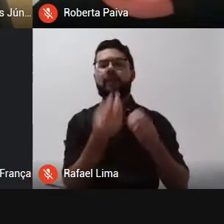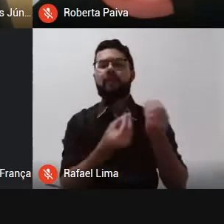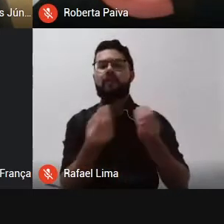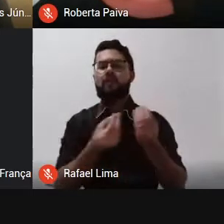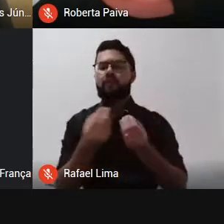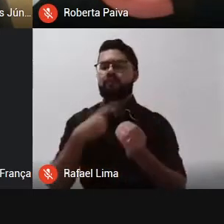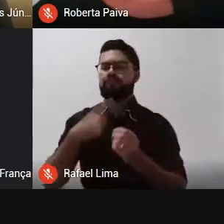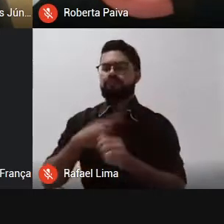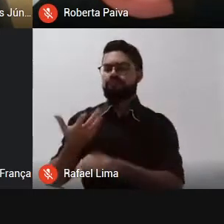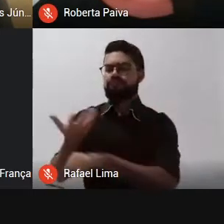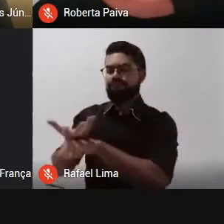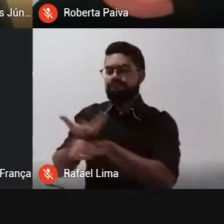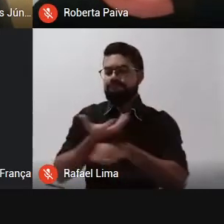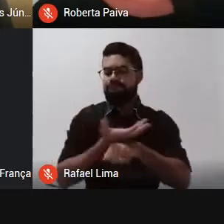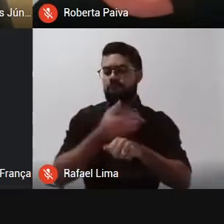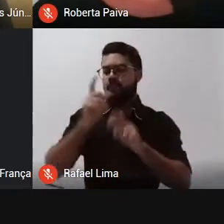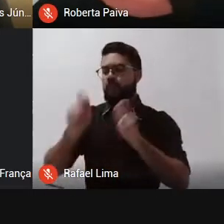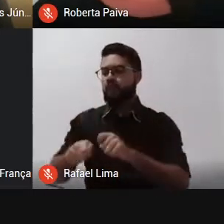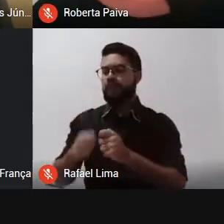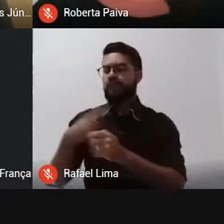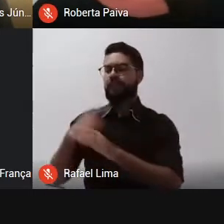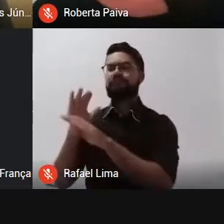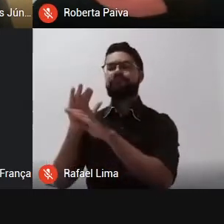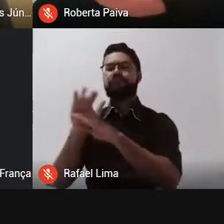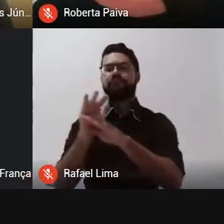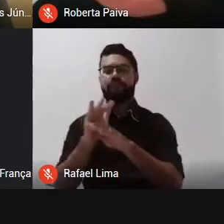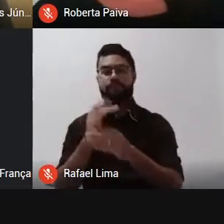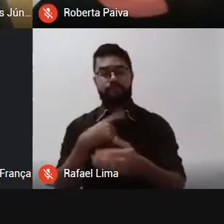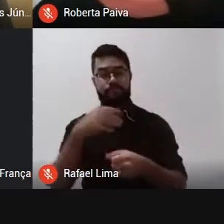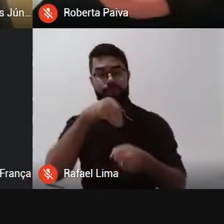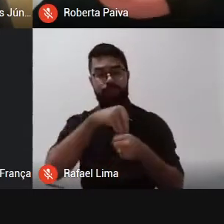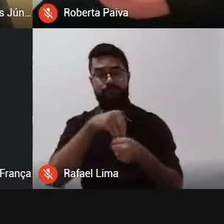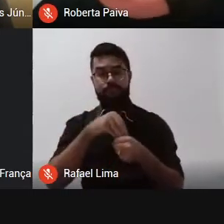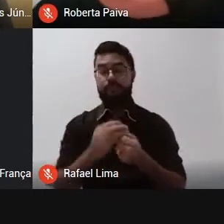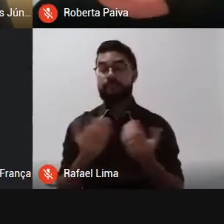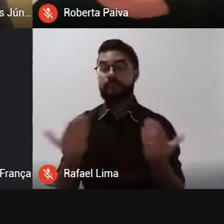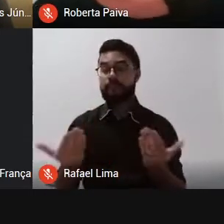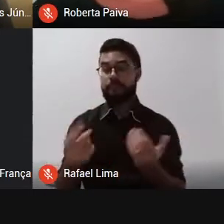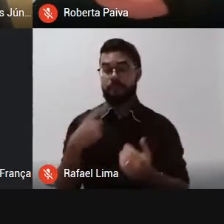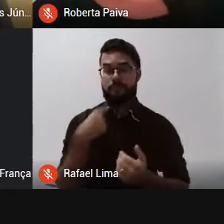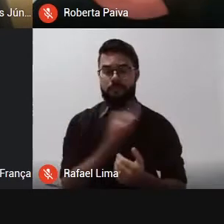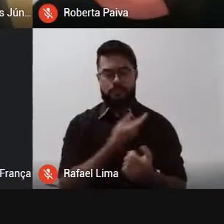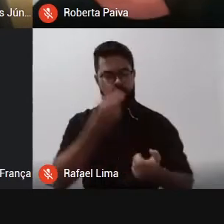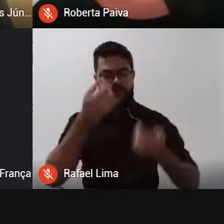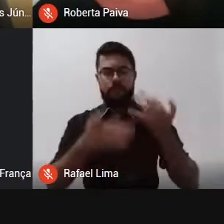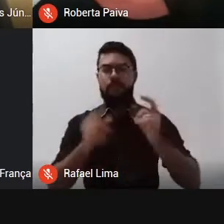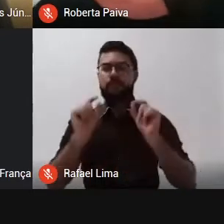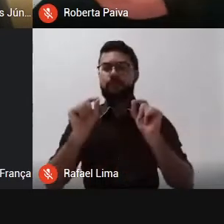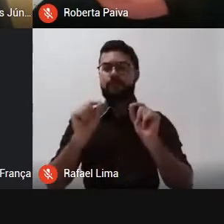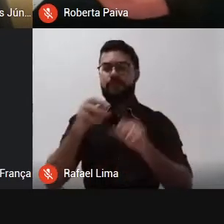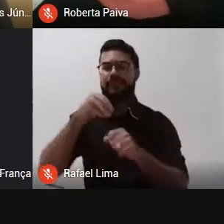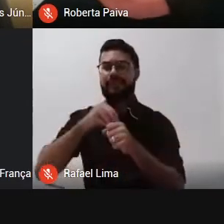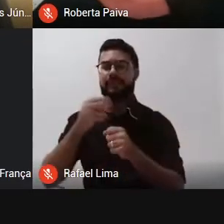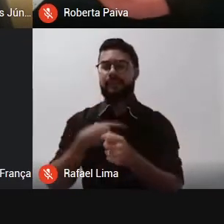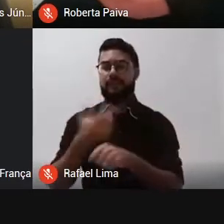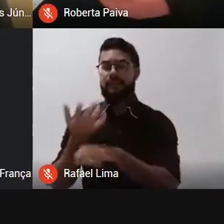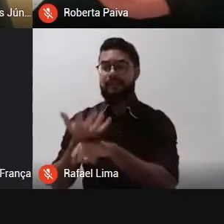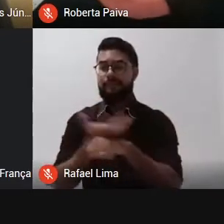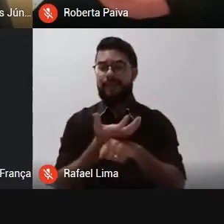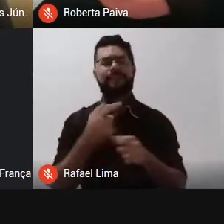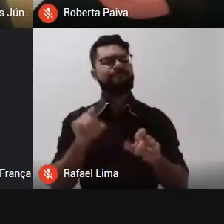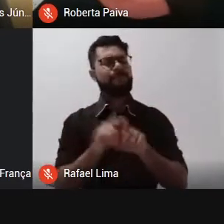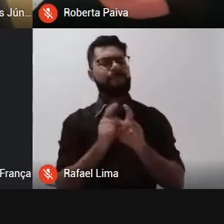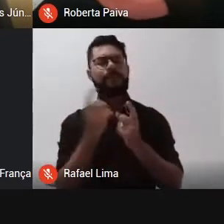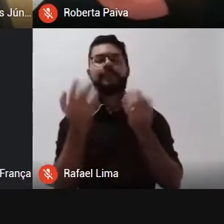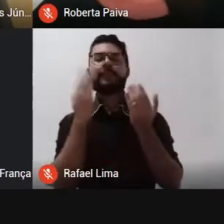em todo o conjunto das outras. Então, o que temos que trabalhar nessa disciplina e deixar o consciente. Mas você